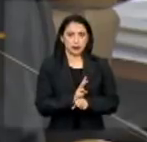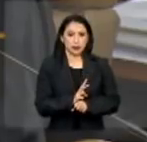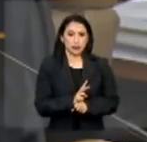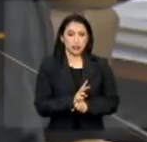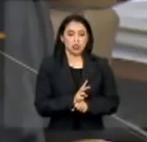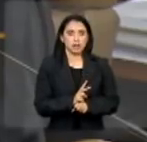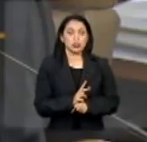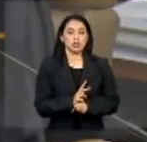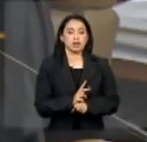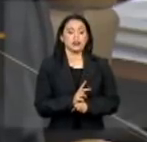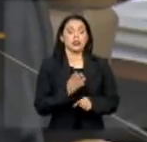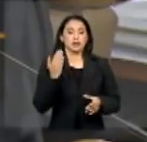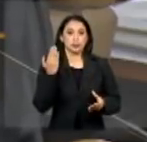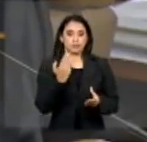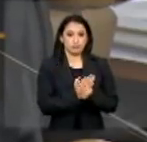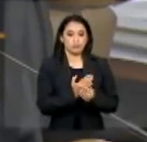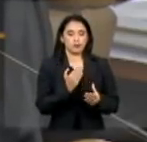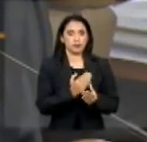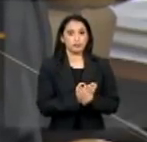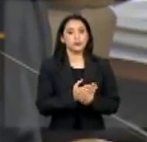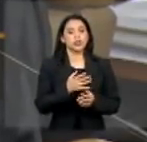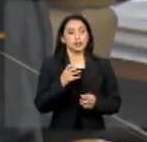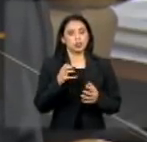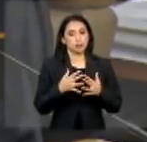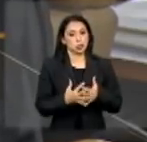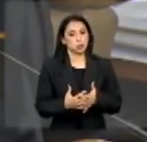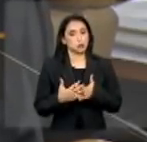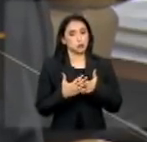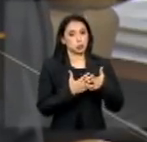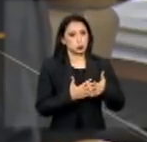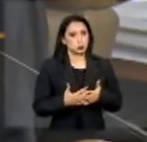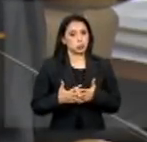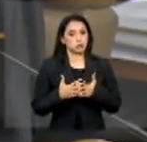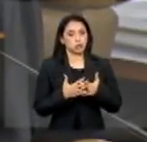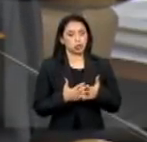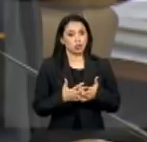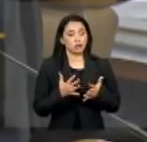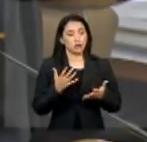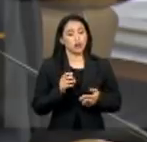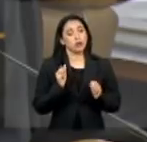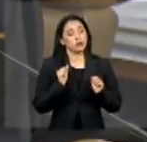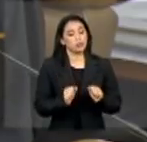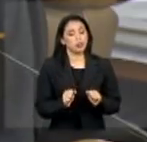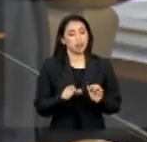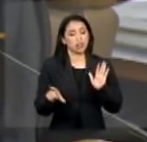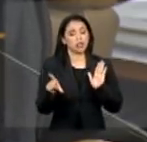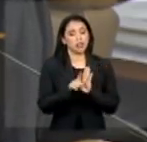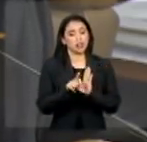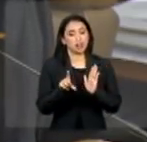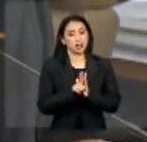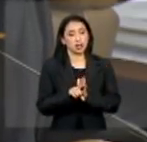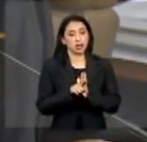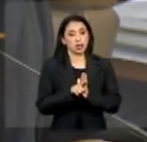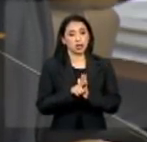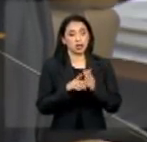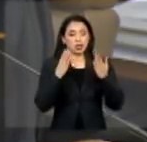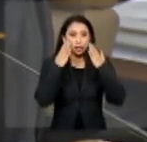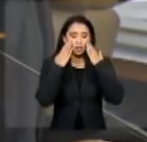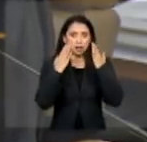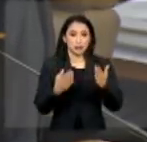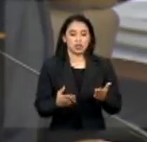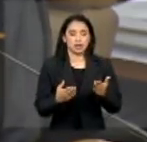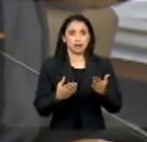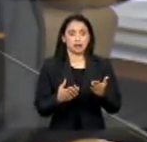o próprio de pronto só penal assim o pv poderá legitimar a apresentação de alegações finais